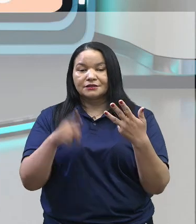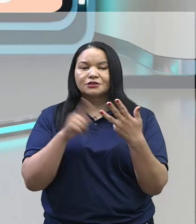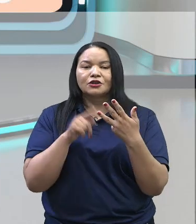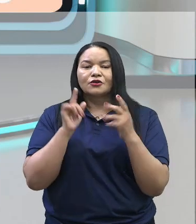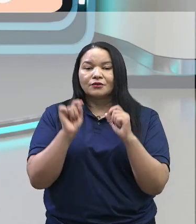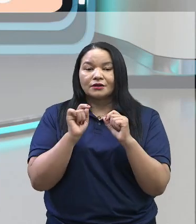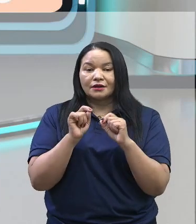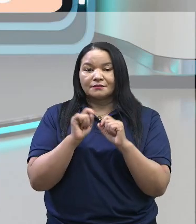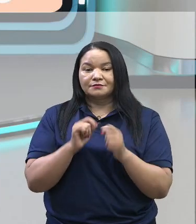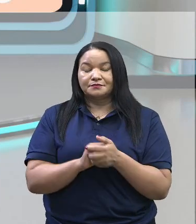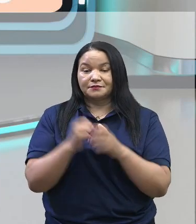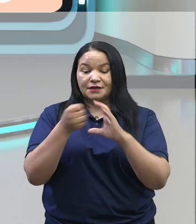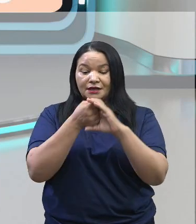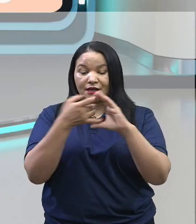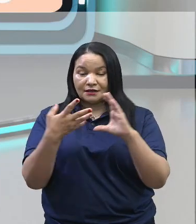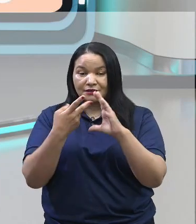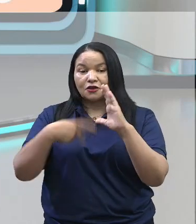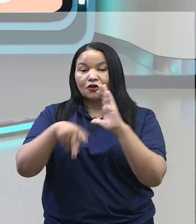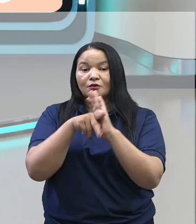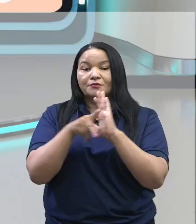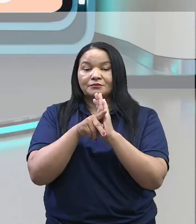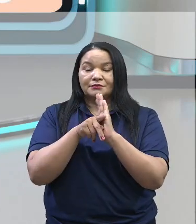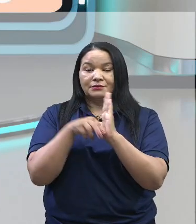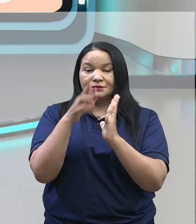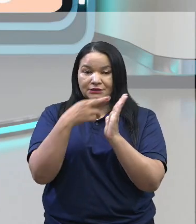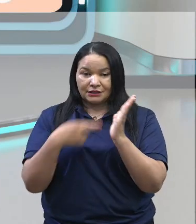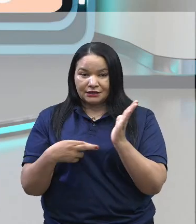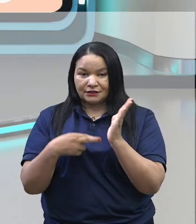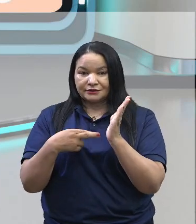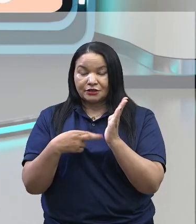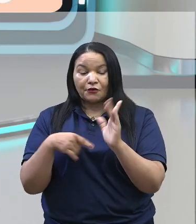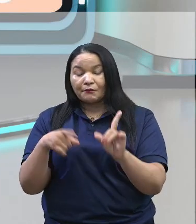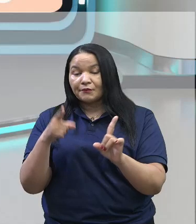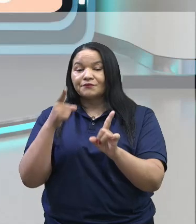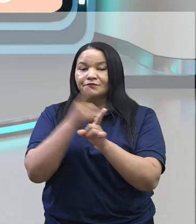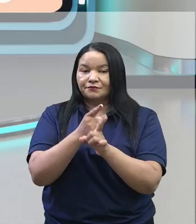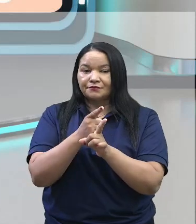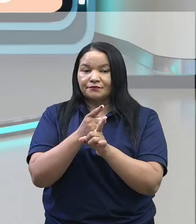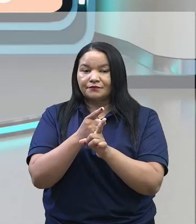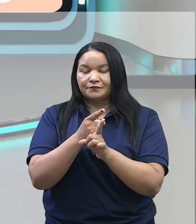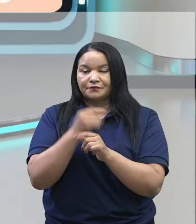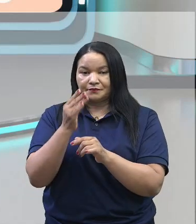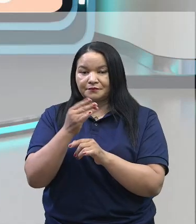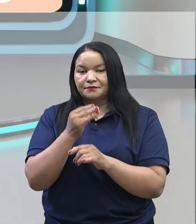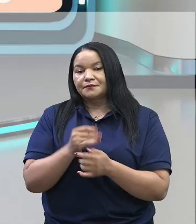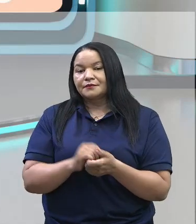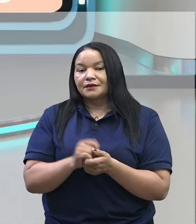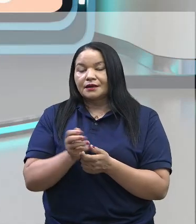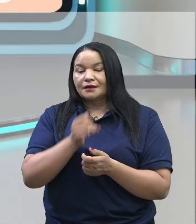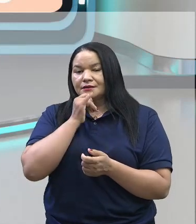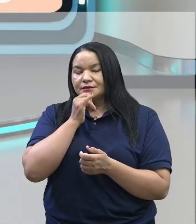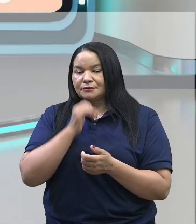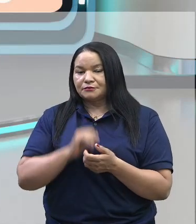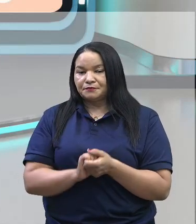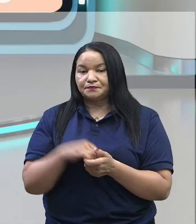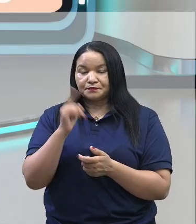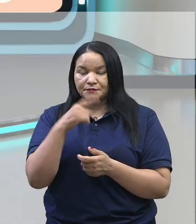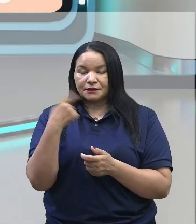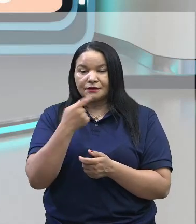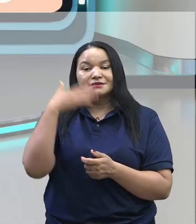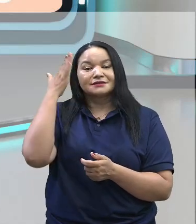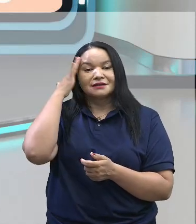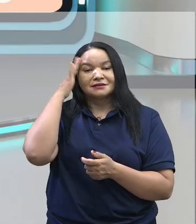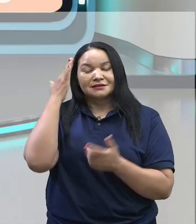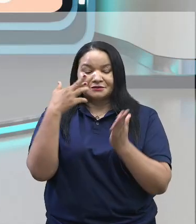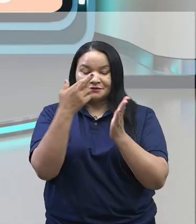as características da redação. Né? Então, a gente já sabe que a redação